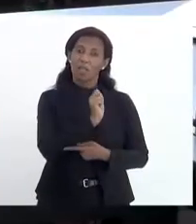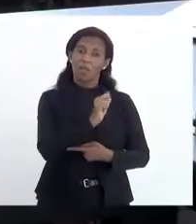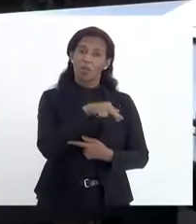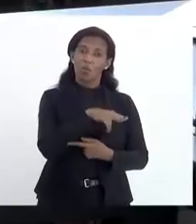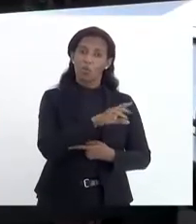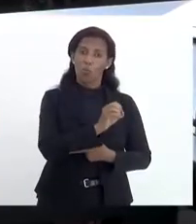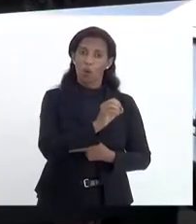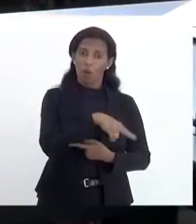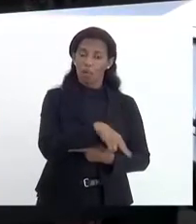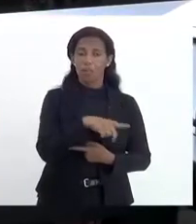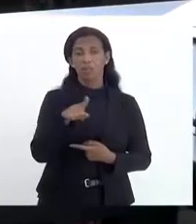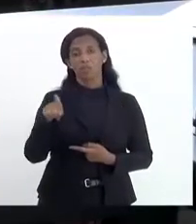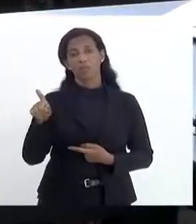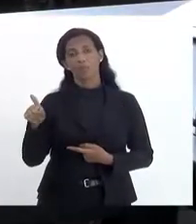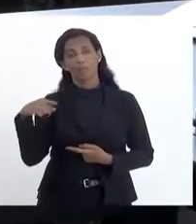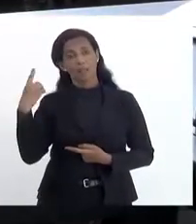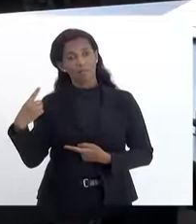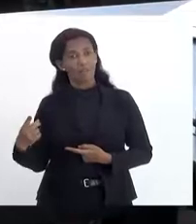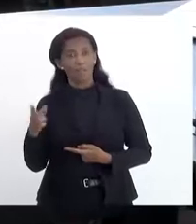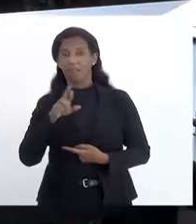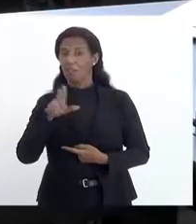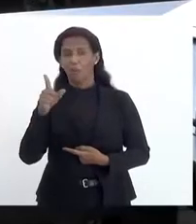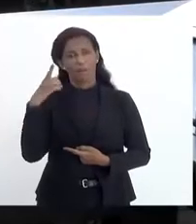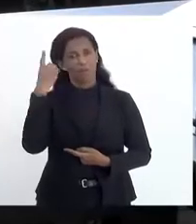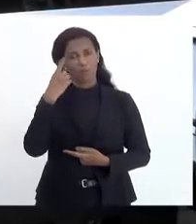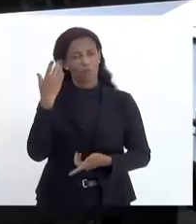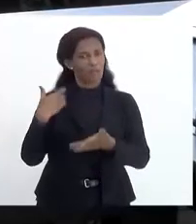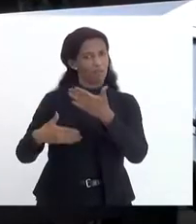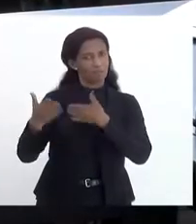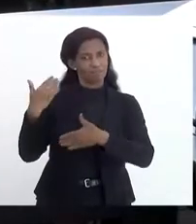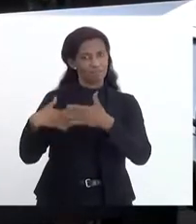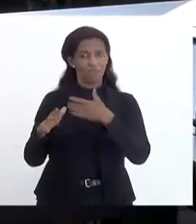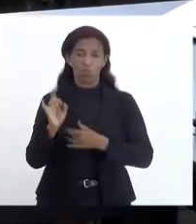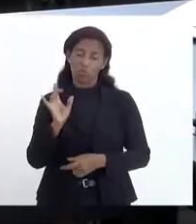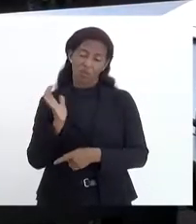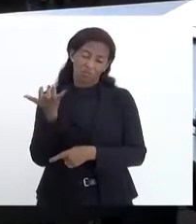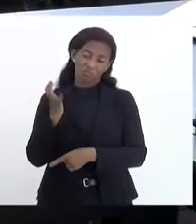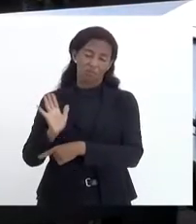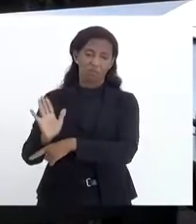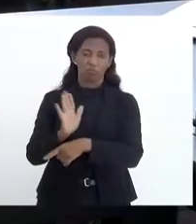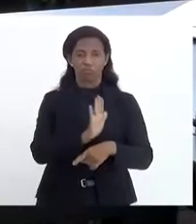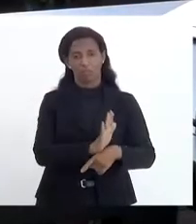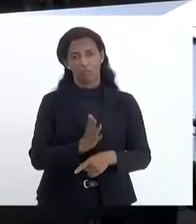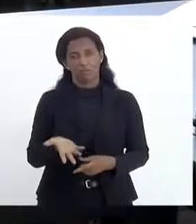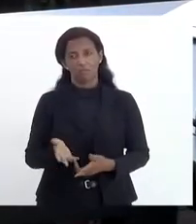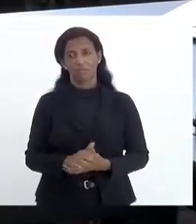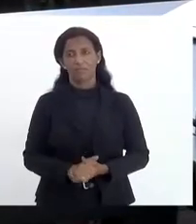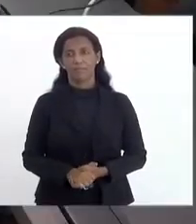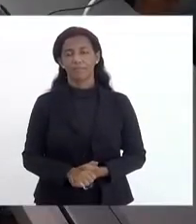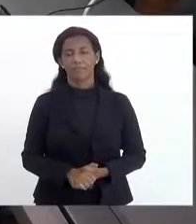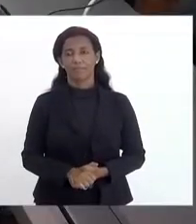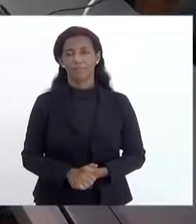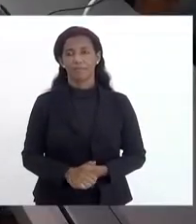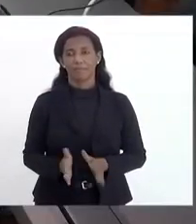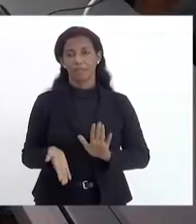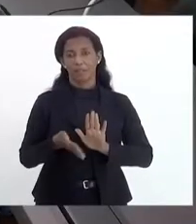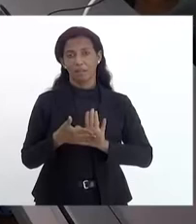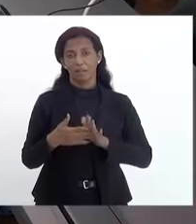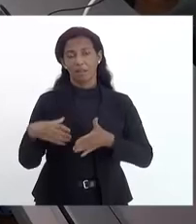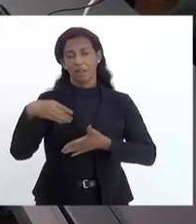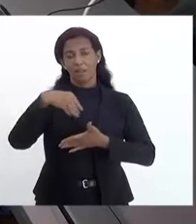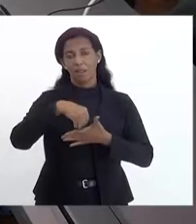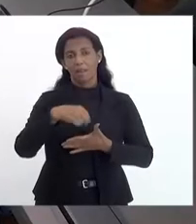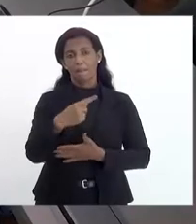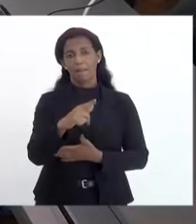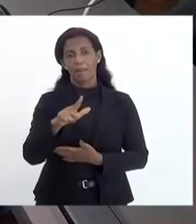tampouco a Dani, era deputada da época, enfim. Ele está querendo só ajudar. É o jeito. Pareceu então a anexação